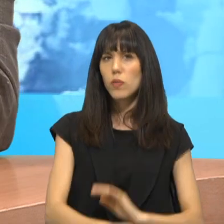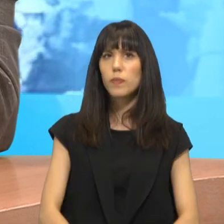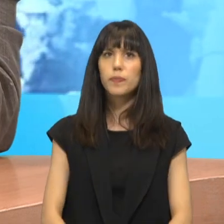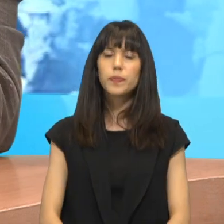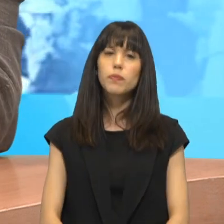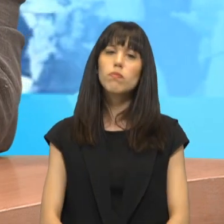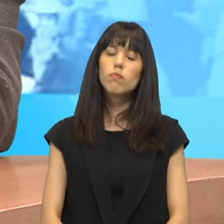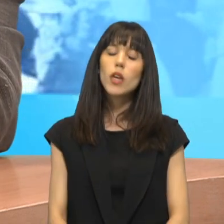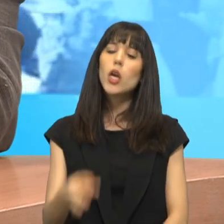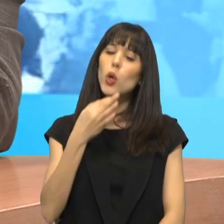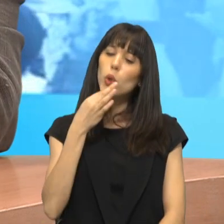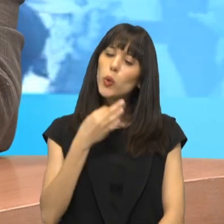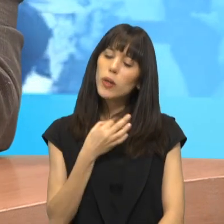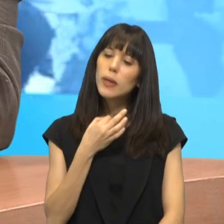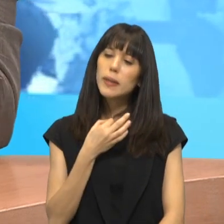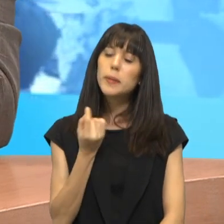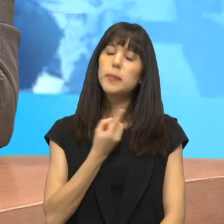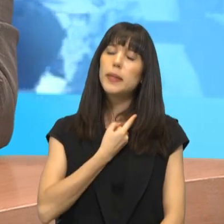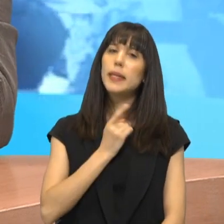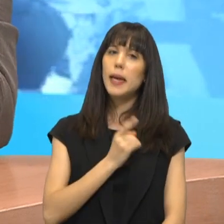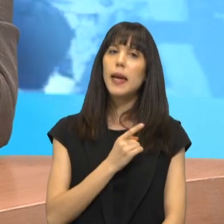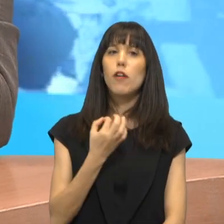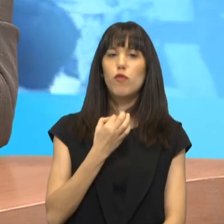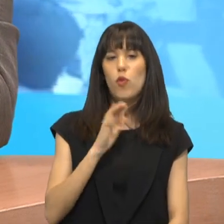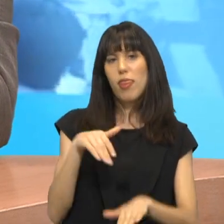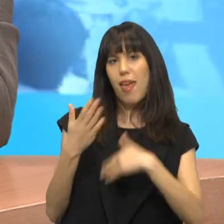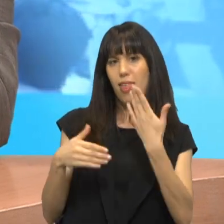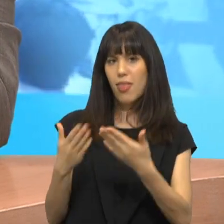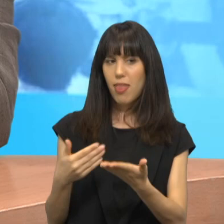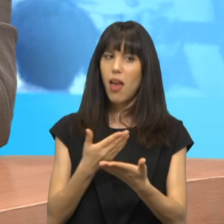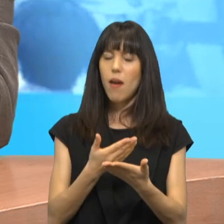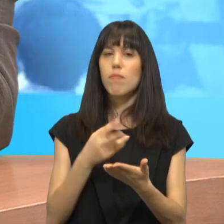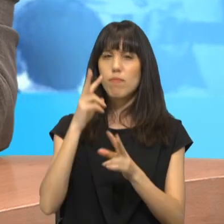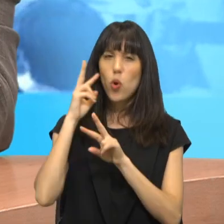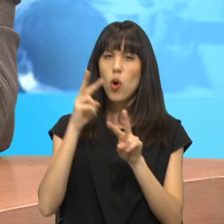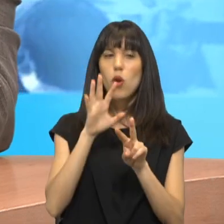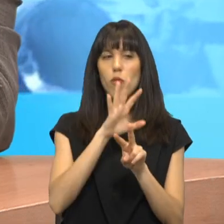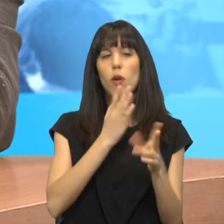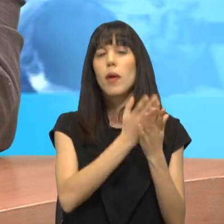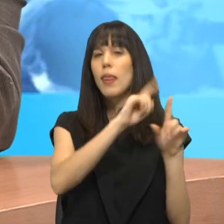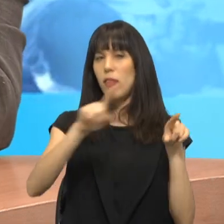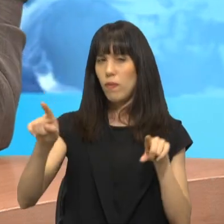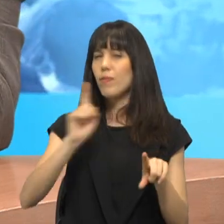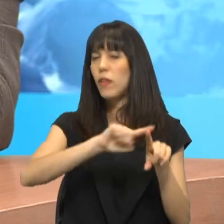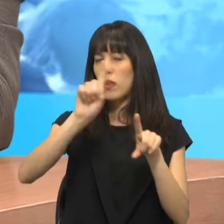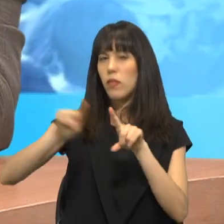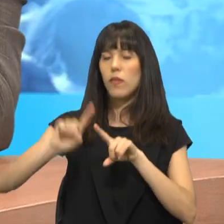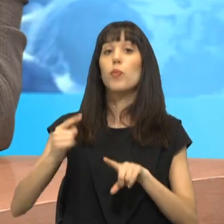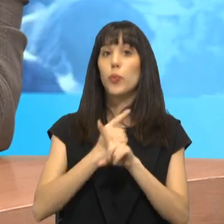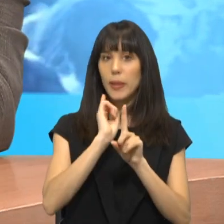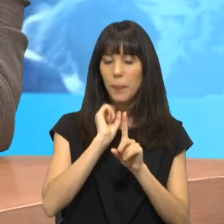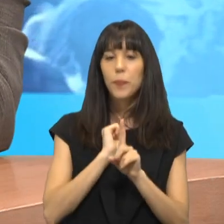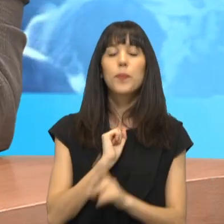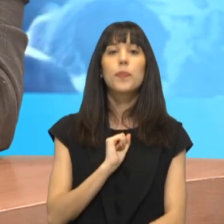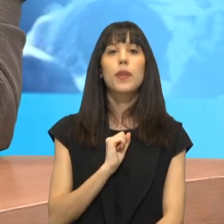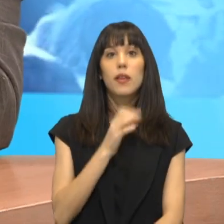Eu creio que temos que olhar para esse contributo de uma maneira muito diversificada. Primeiro dizer